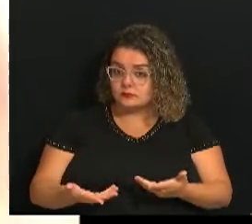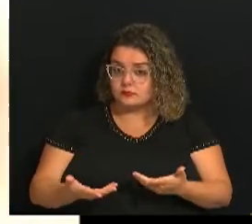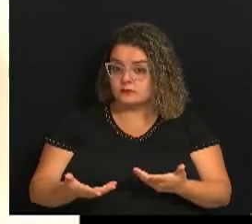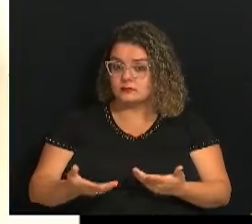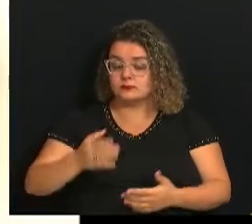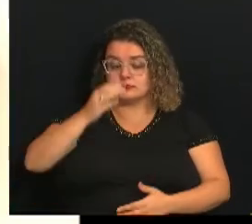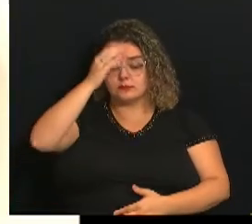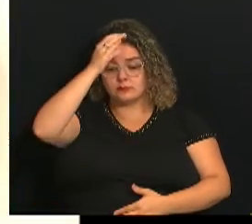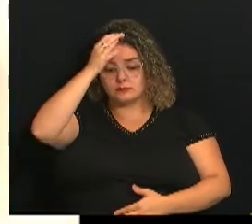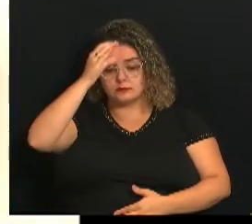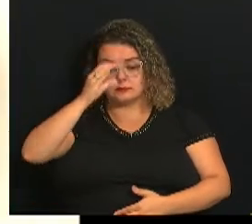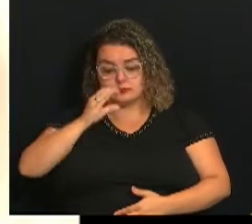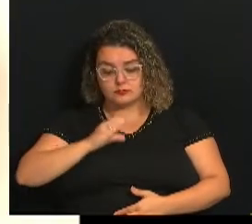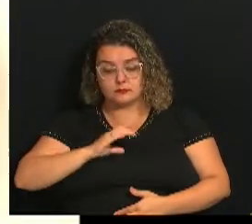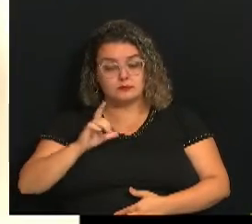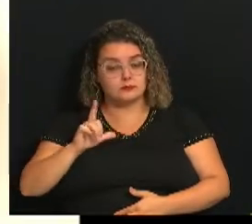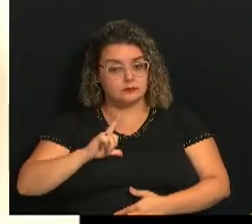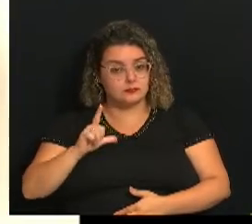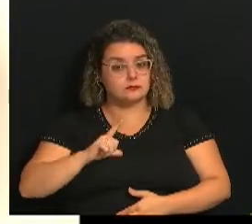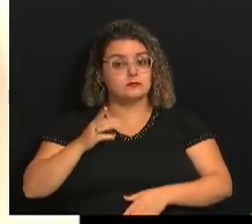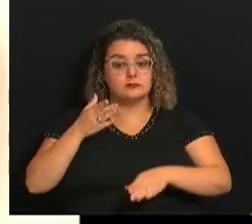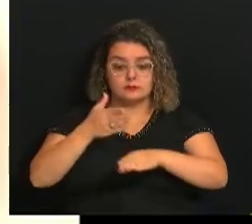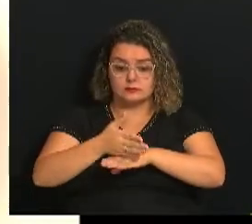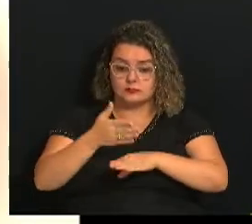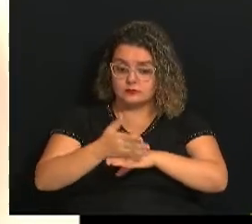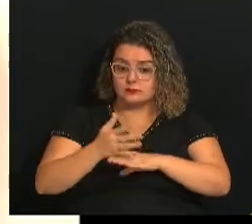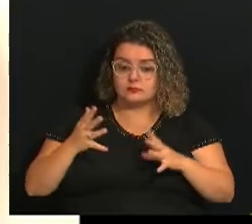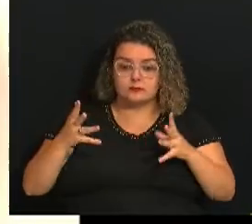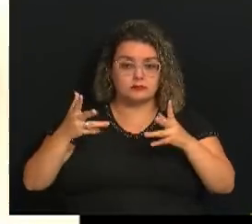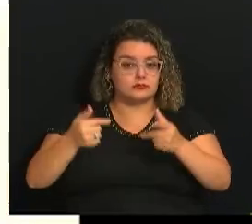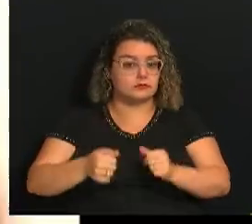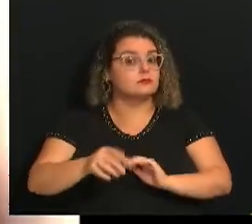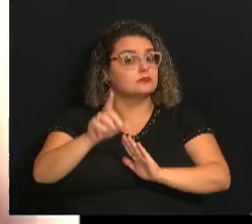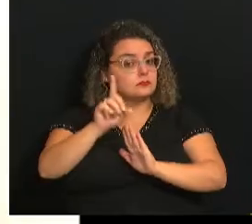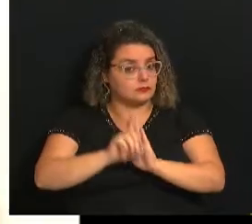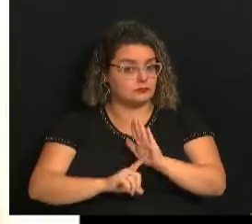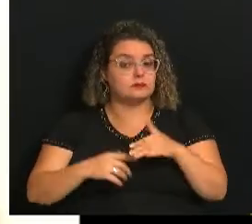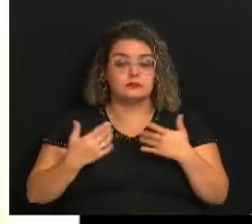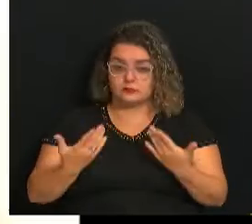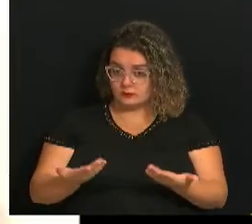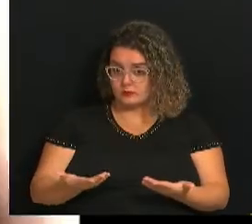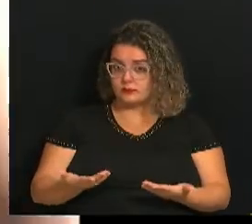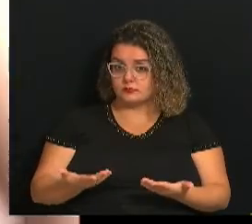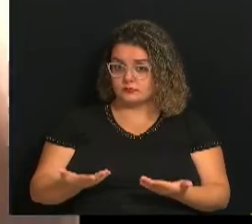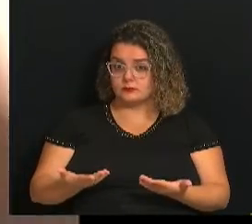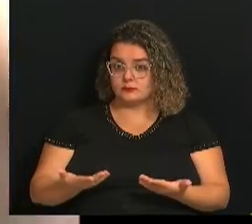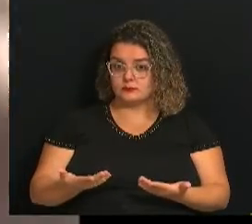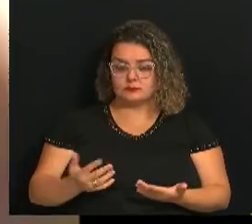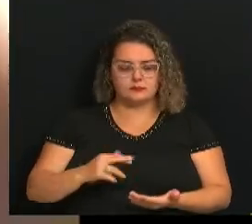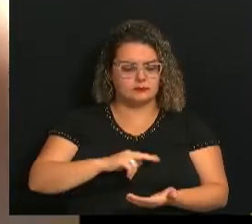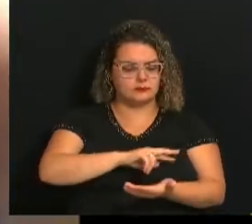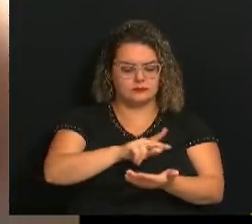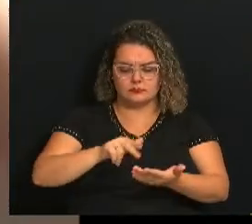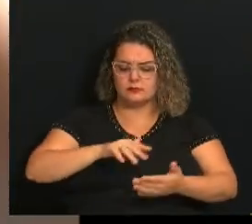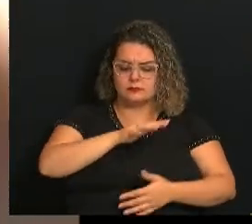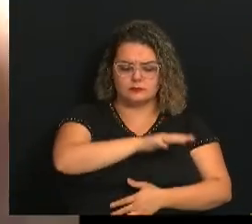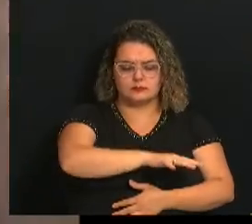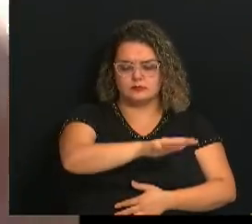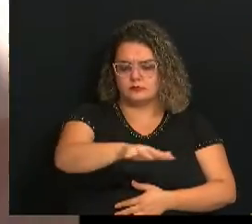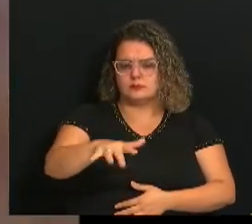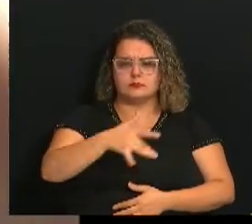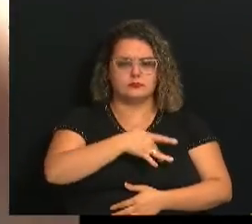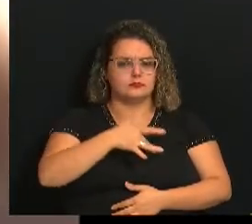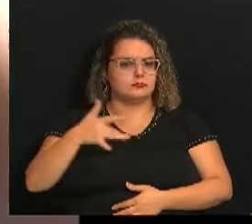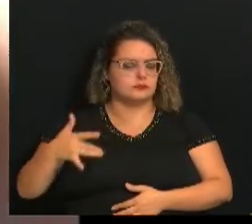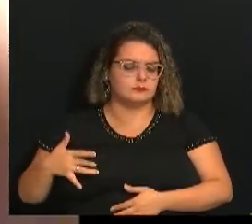cidadão tenha acesso a todos os seus direitos, em todos os campos, né? Da saúde, à educação, à